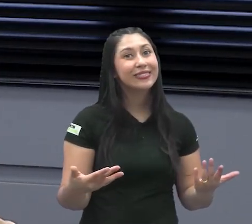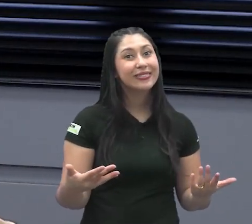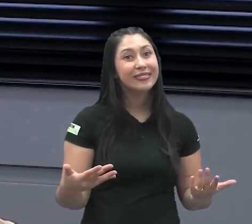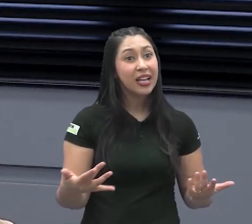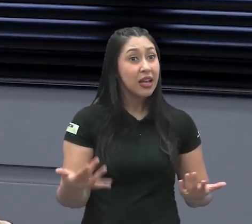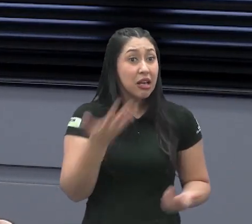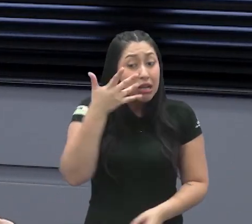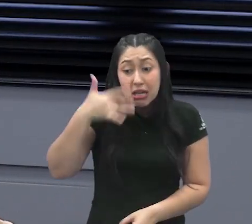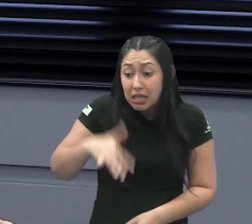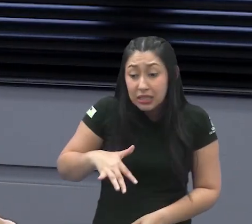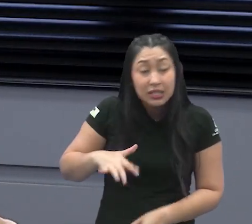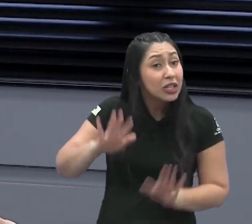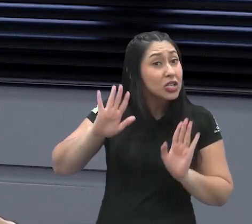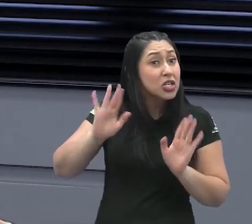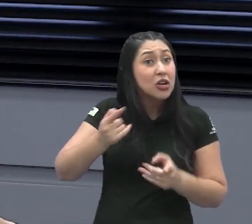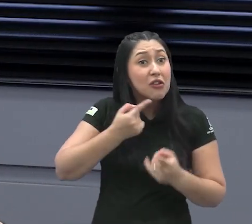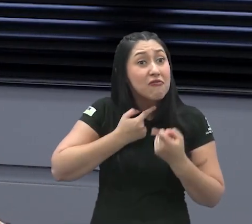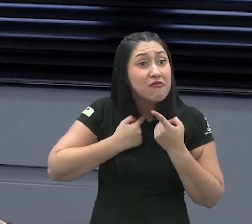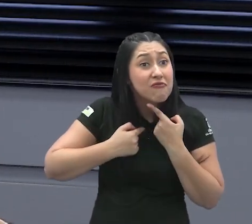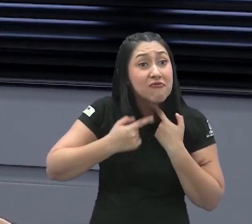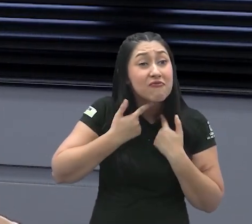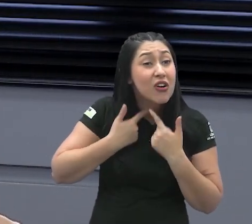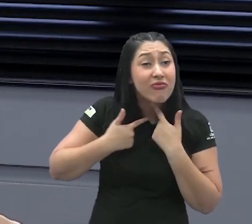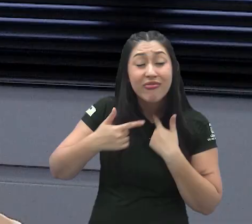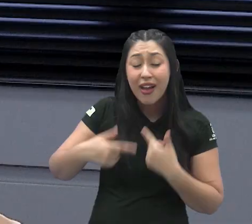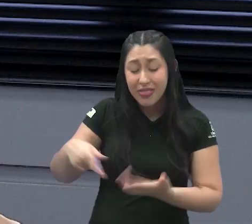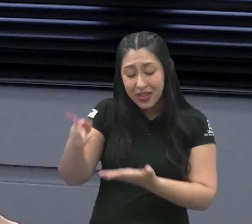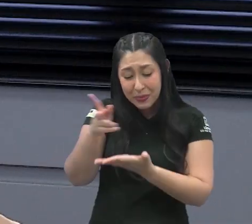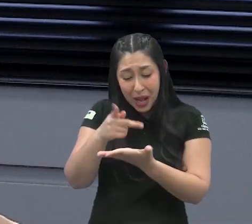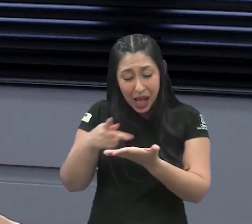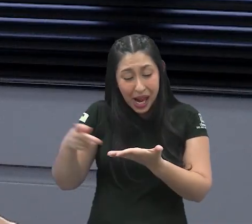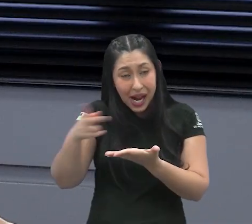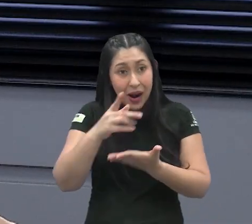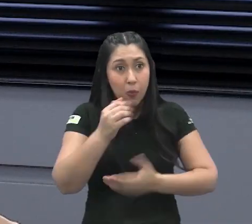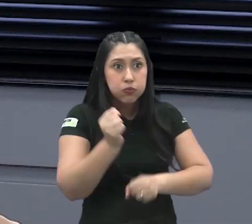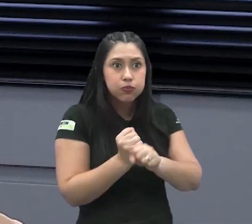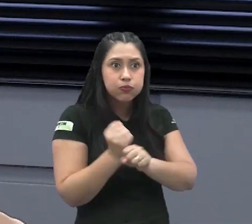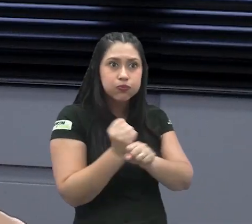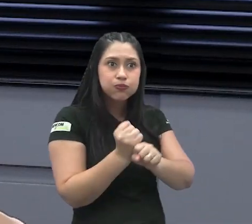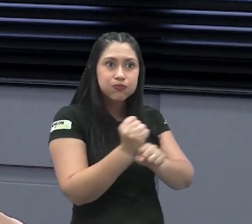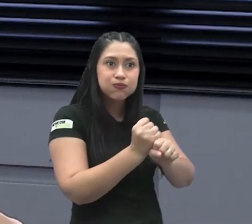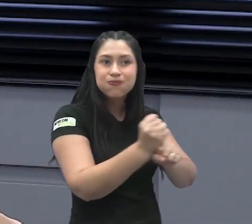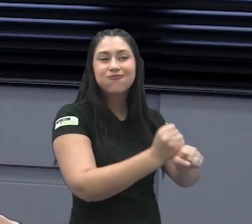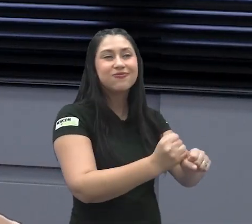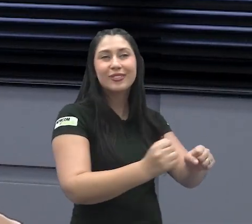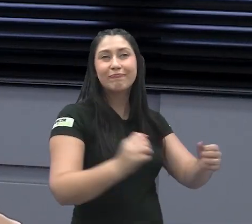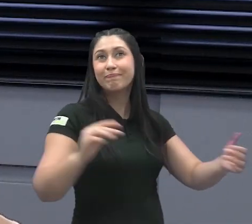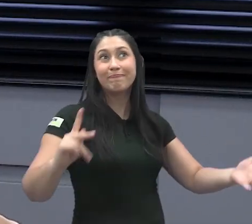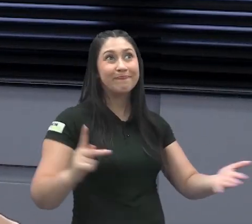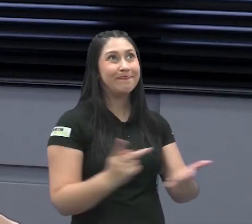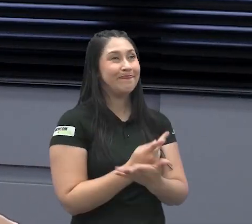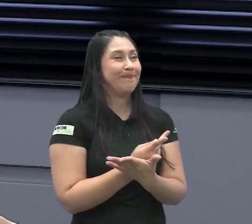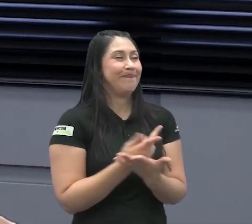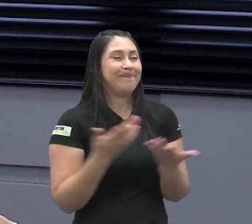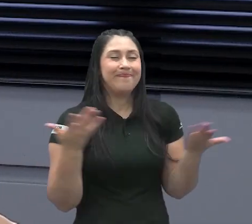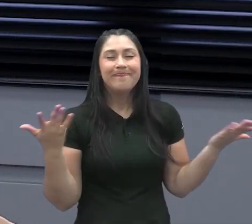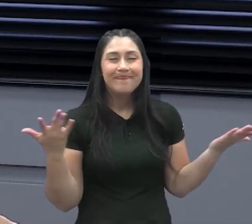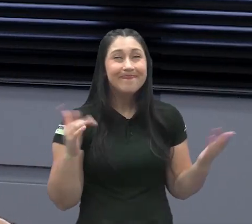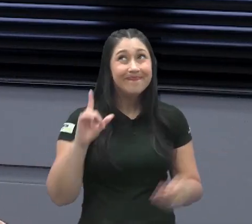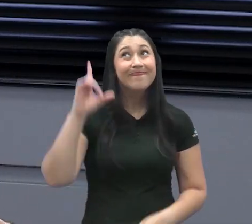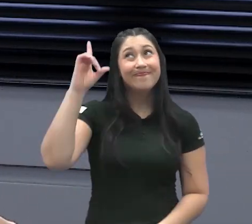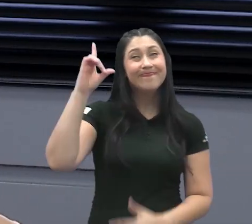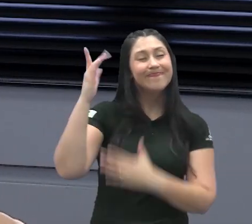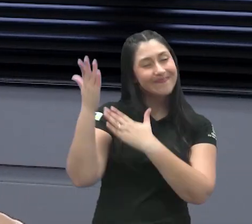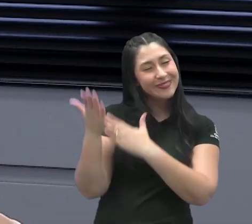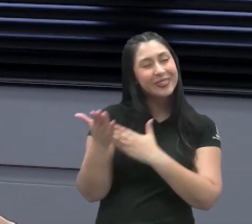uma coisa que, da minha cabeça de criança mesmo, né? Algo bem didático que eu fiz e que depois, por destino, assim,